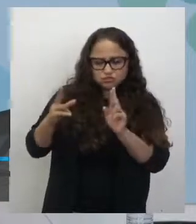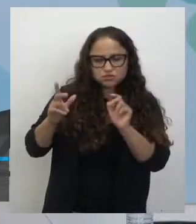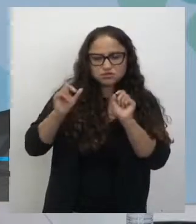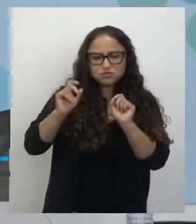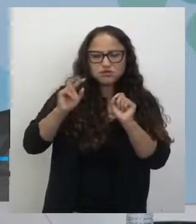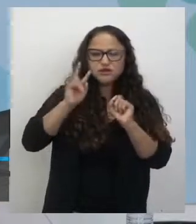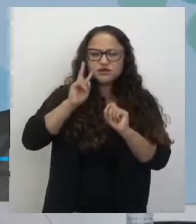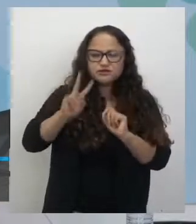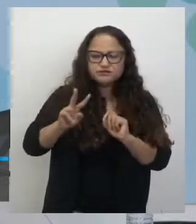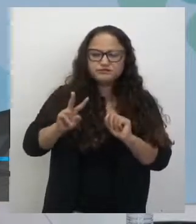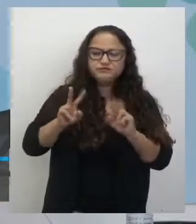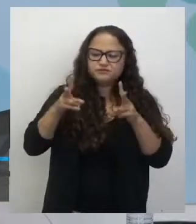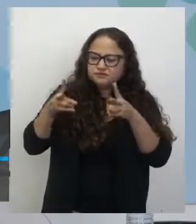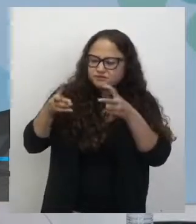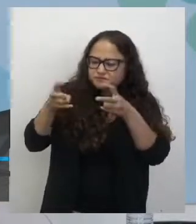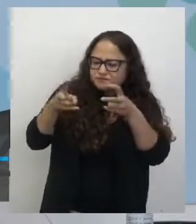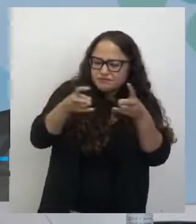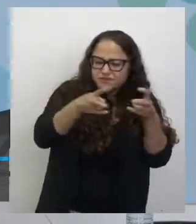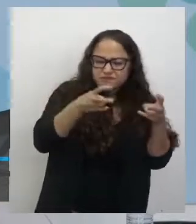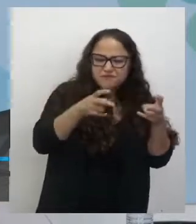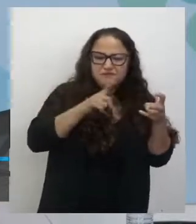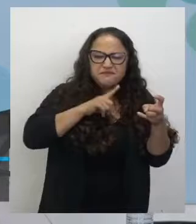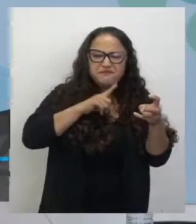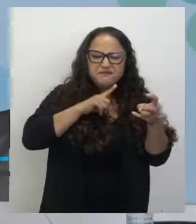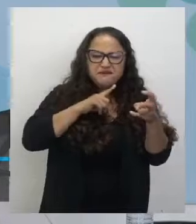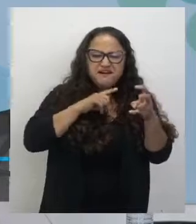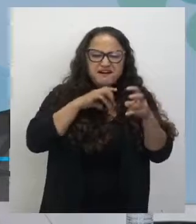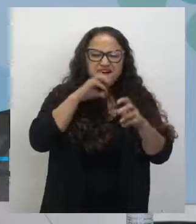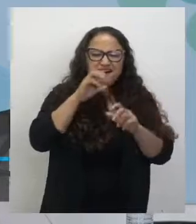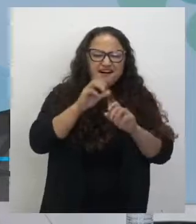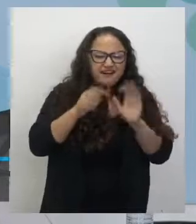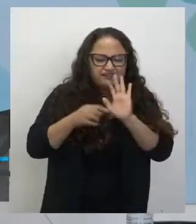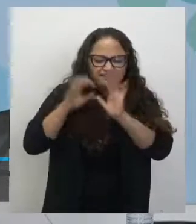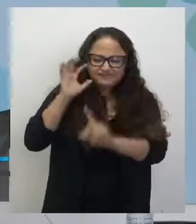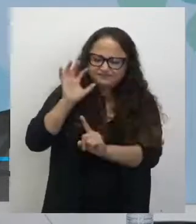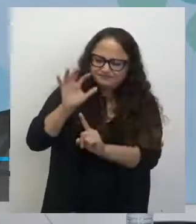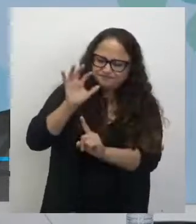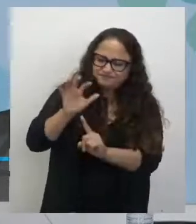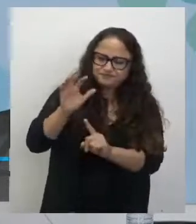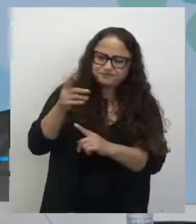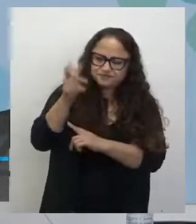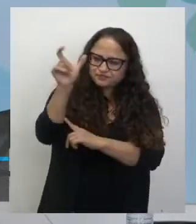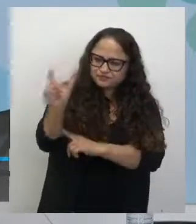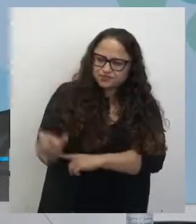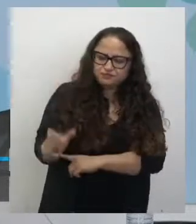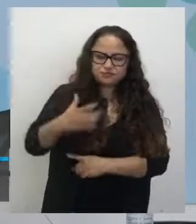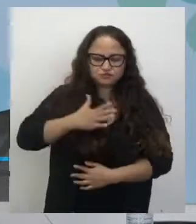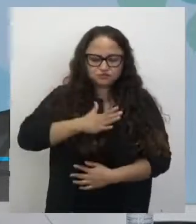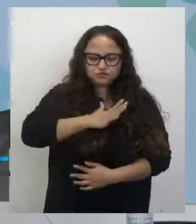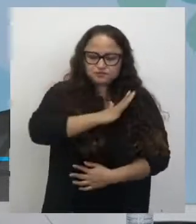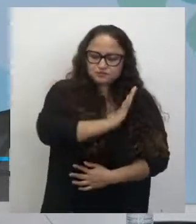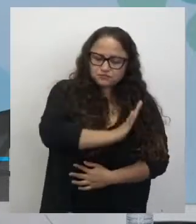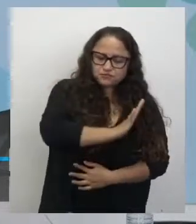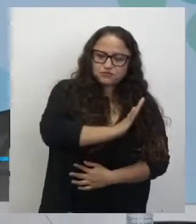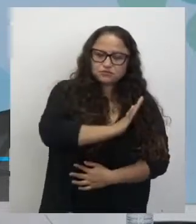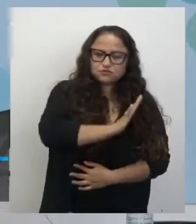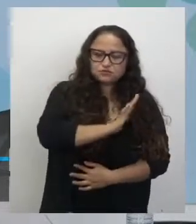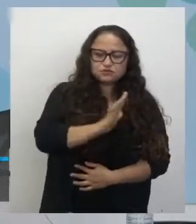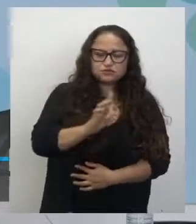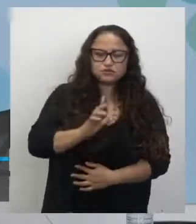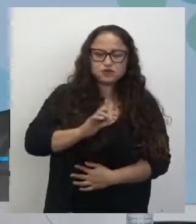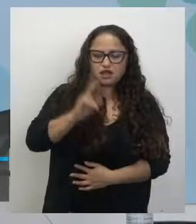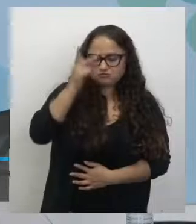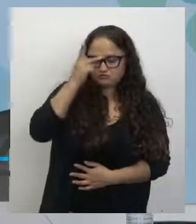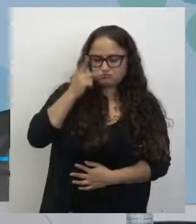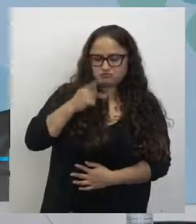com um mecanismo social que induz essa pessoa a ser preconceituosa, a estigmatizar,